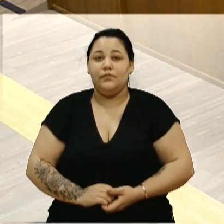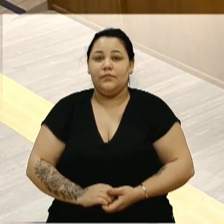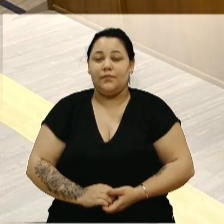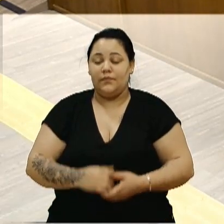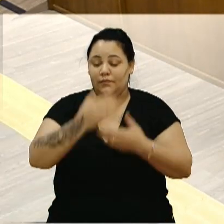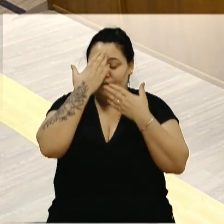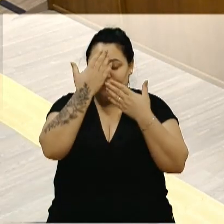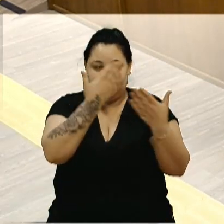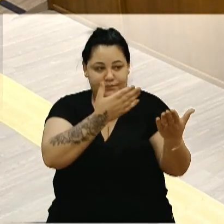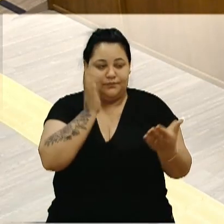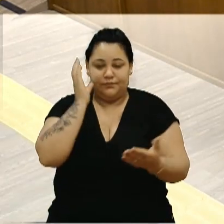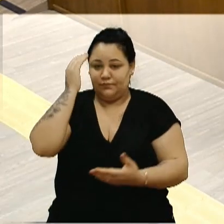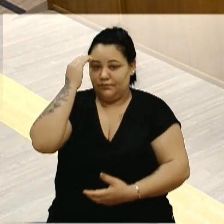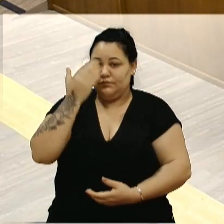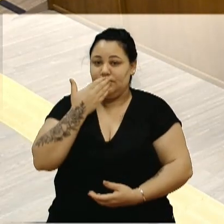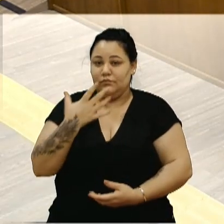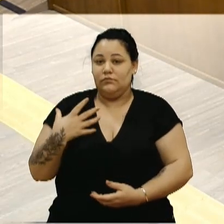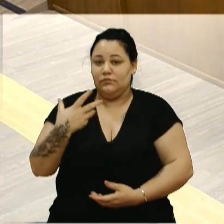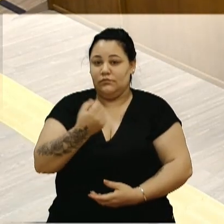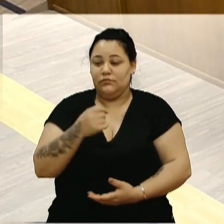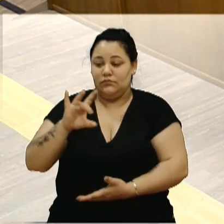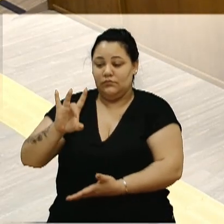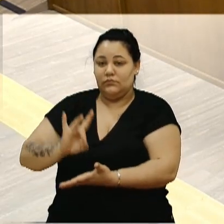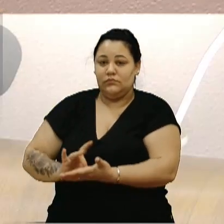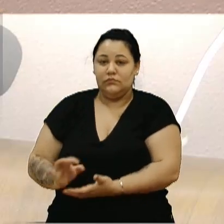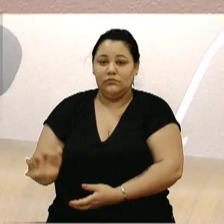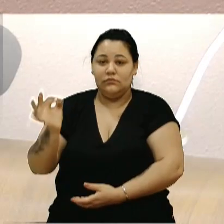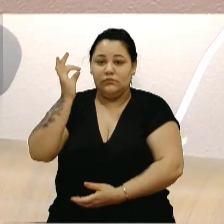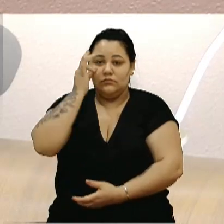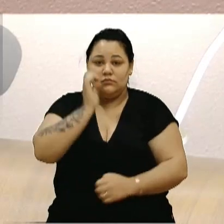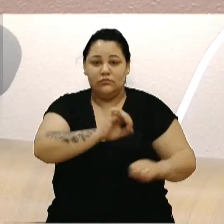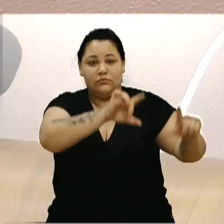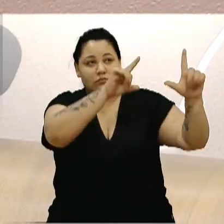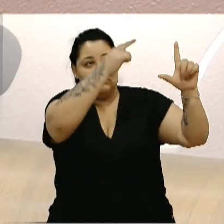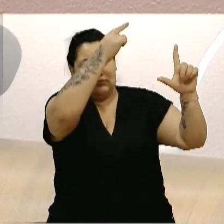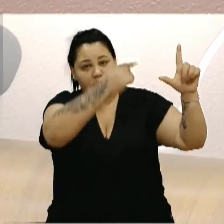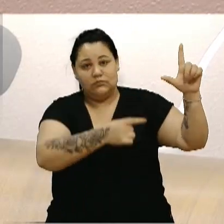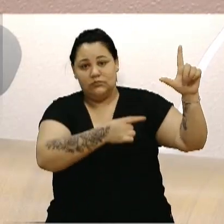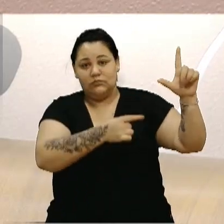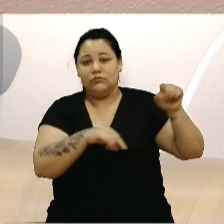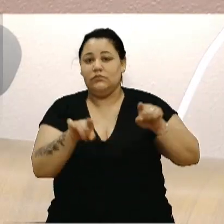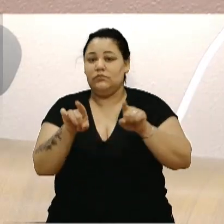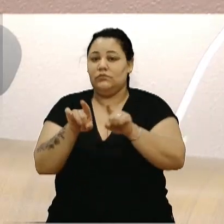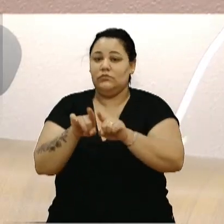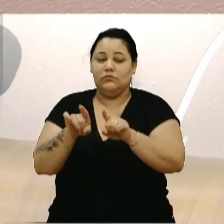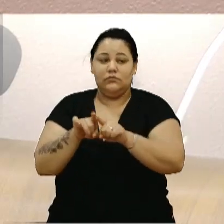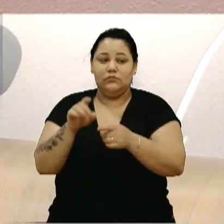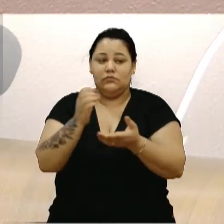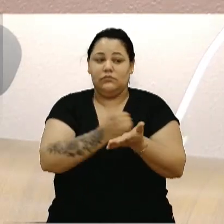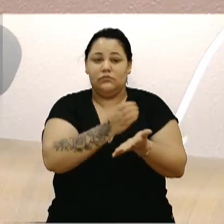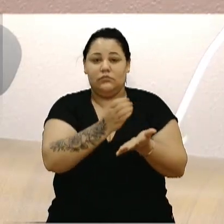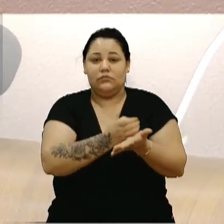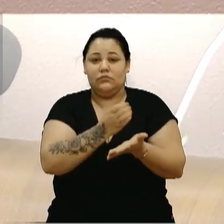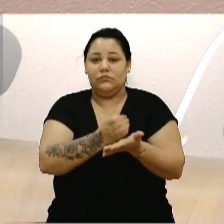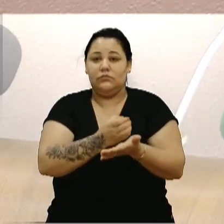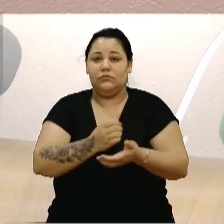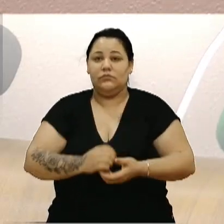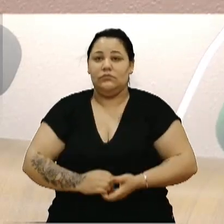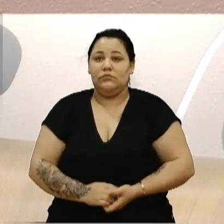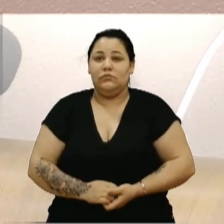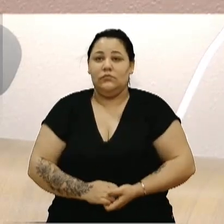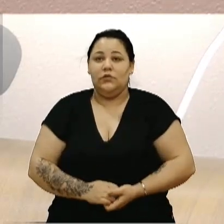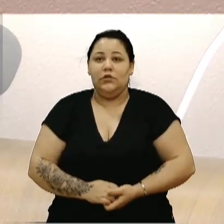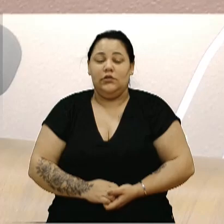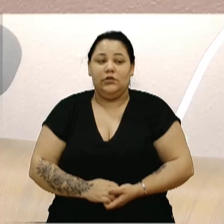Obrigada, vereador Felipe. Solicito às vereadoras e vereadores que procedam ao registro de presenças no terminal eletrônico e também